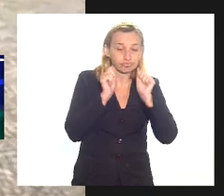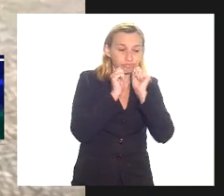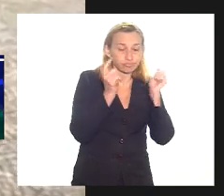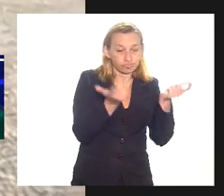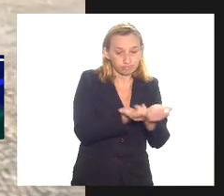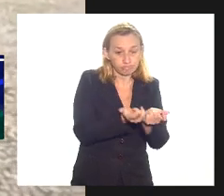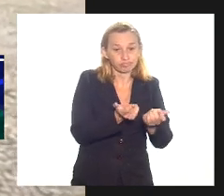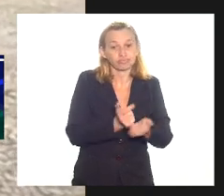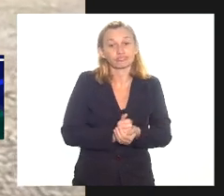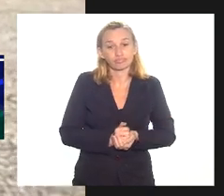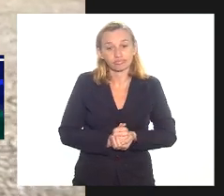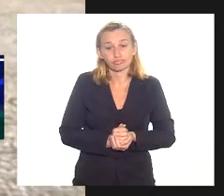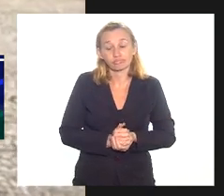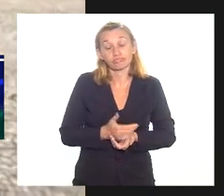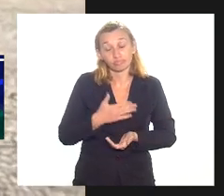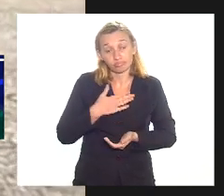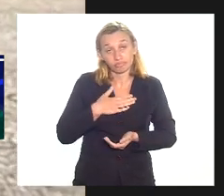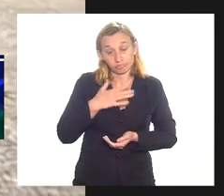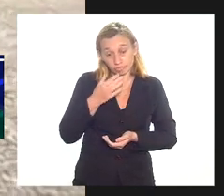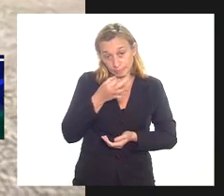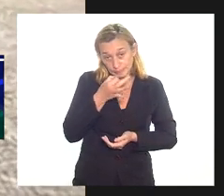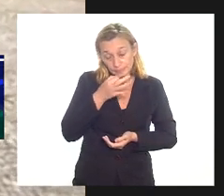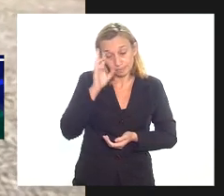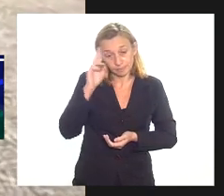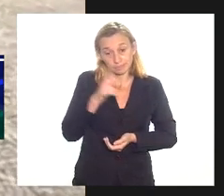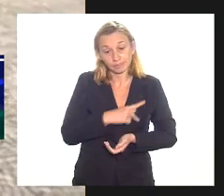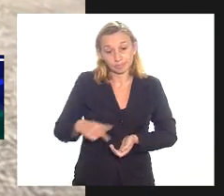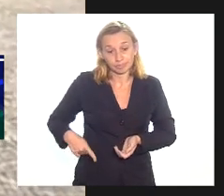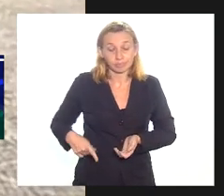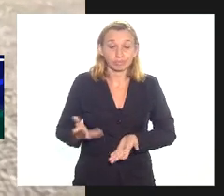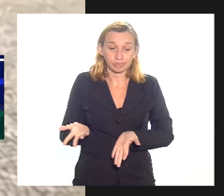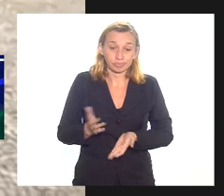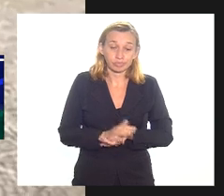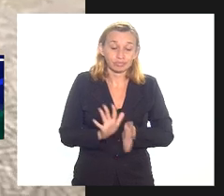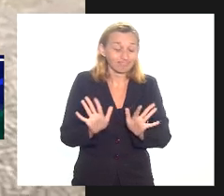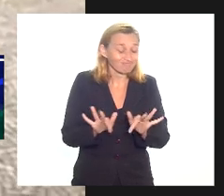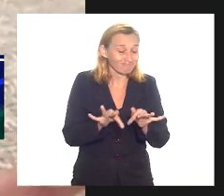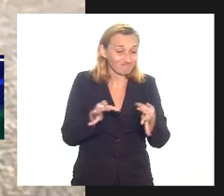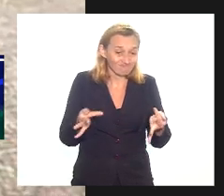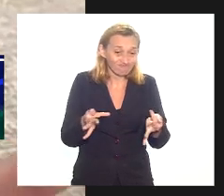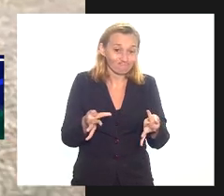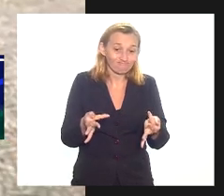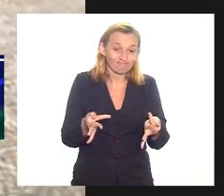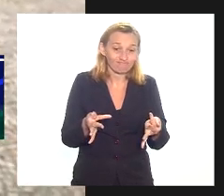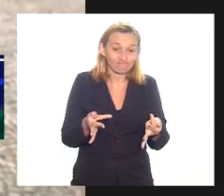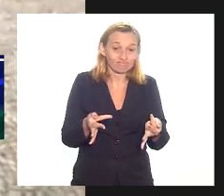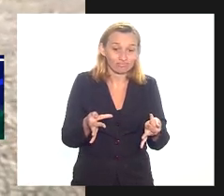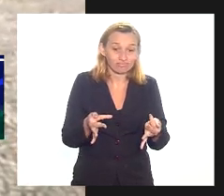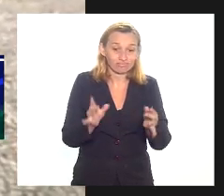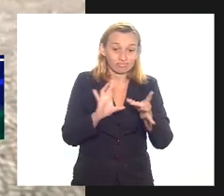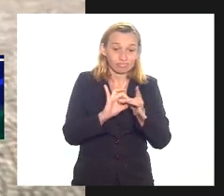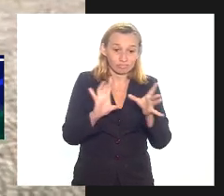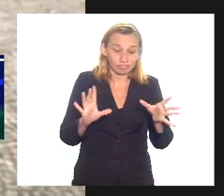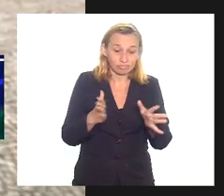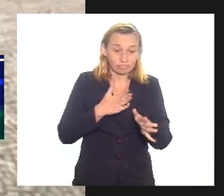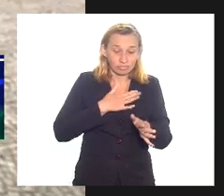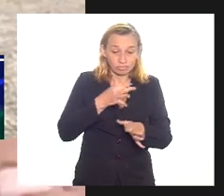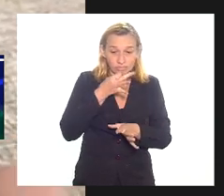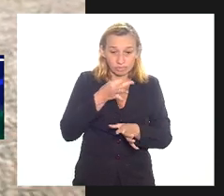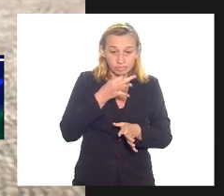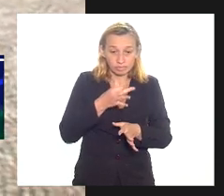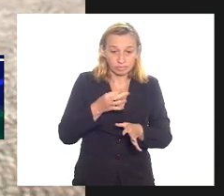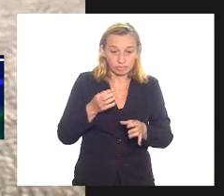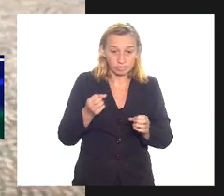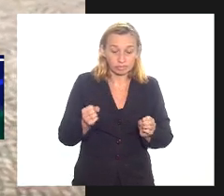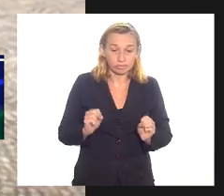Legislativa deu, ao meu ver, senhora presidente, com toda humildade, mas expressando de forma democrática a minha opinião, um show